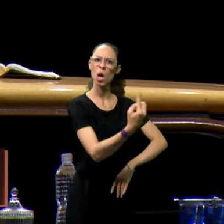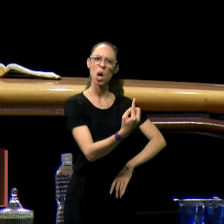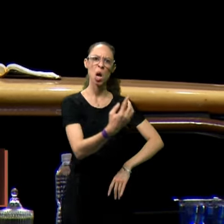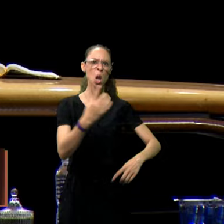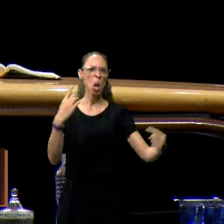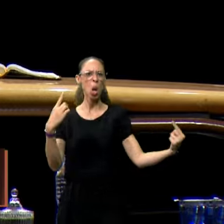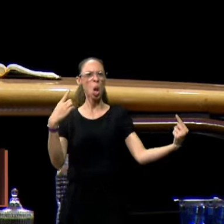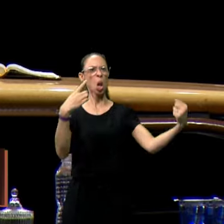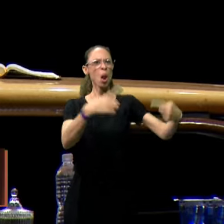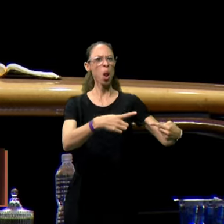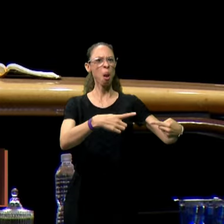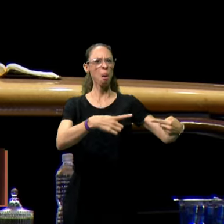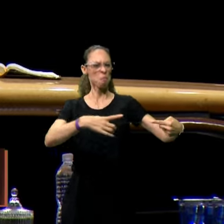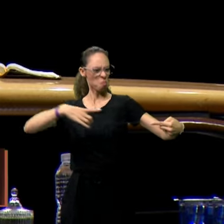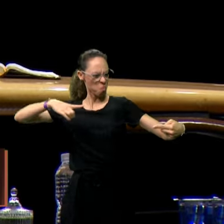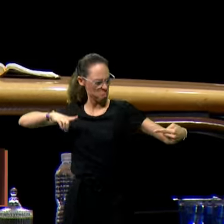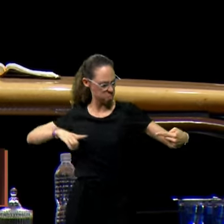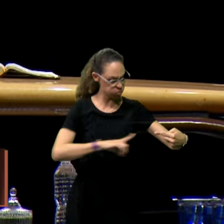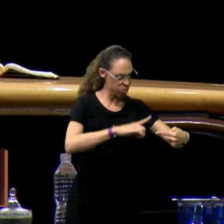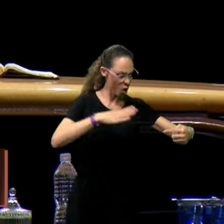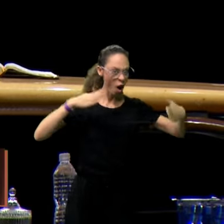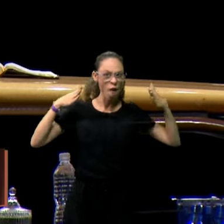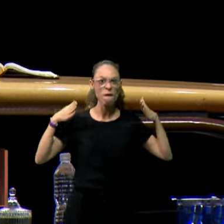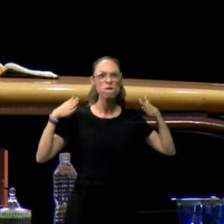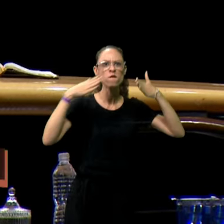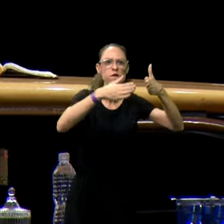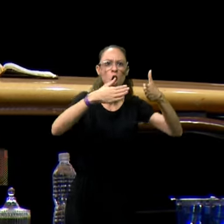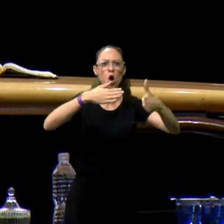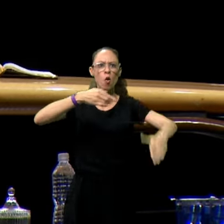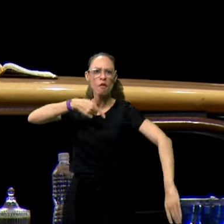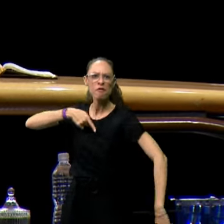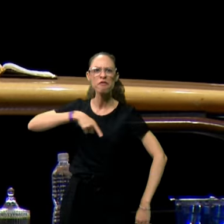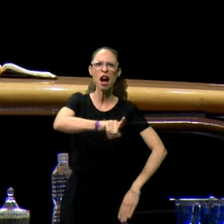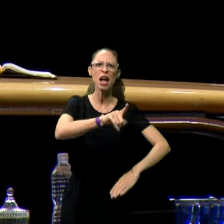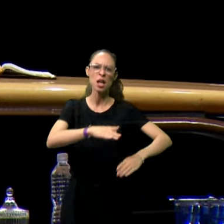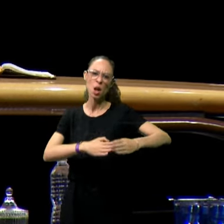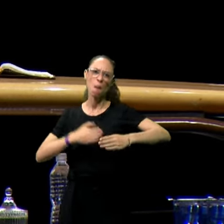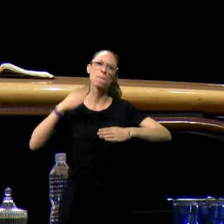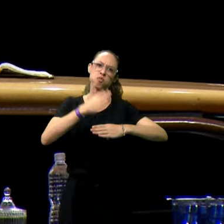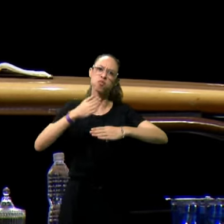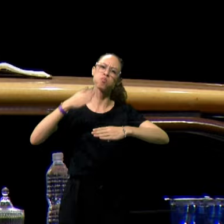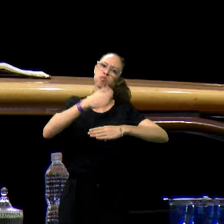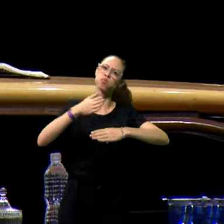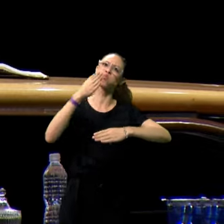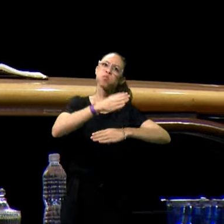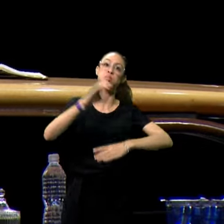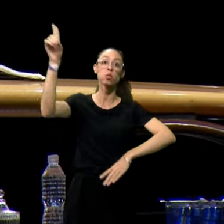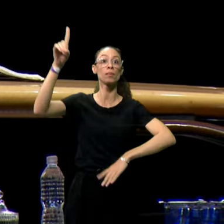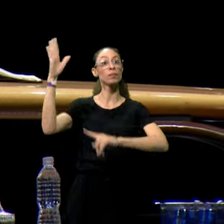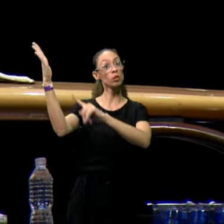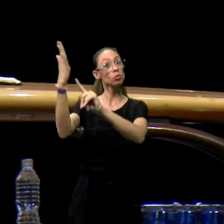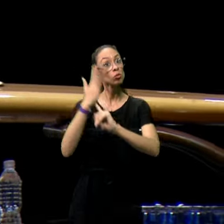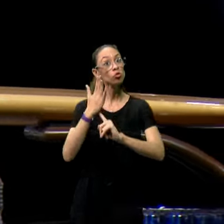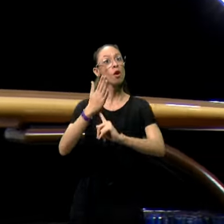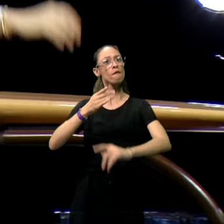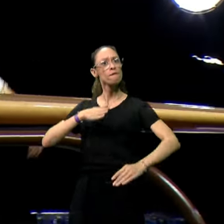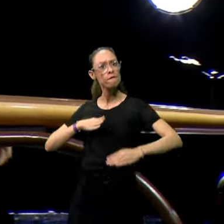do desafio. Você não pode perder o foco, tem que avançar nessa direção, naquilo que Deus te mostrou.